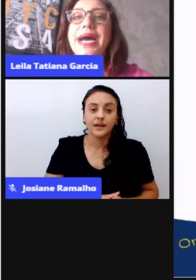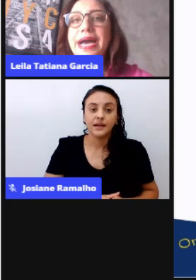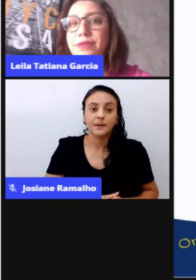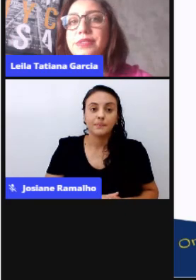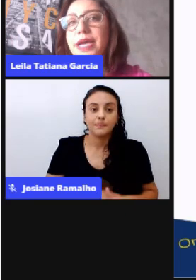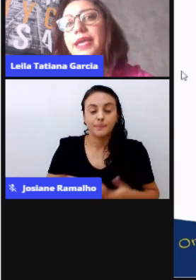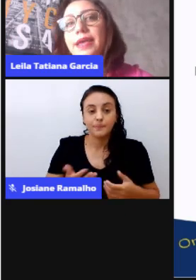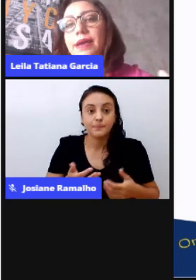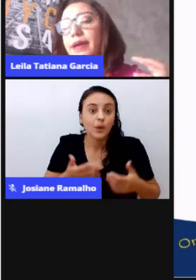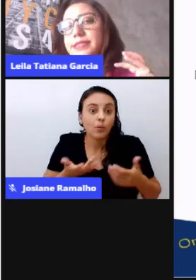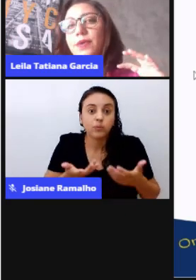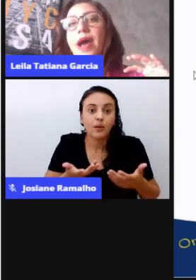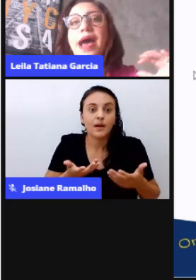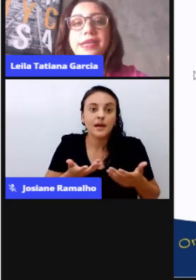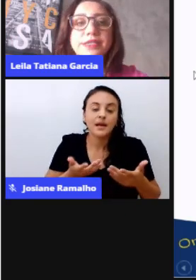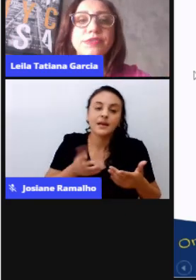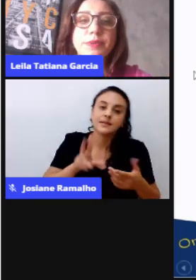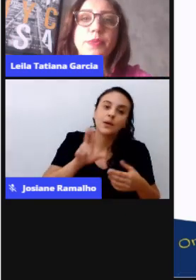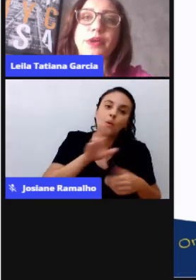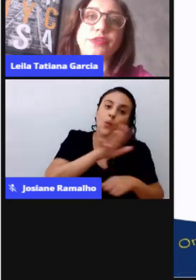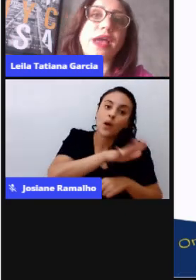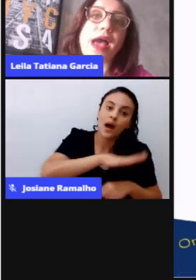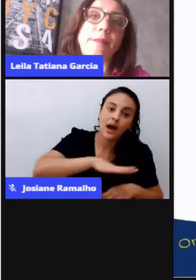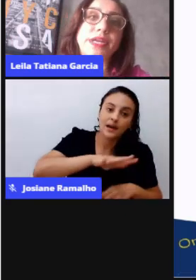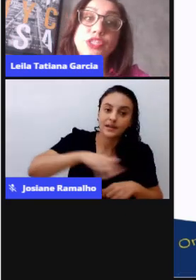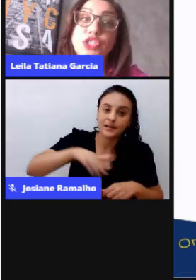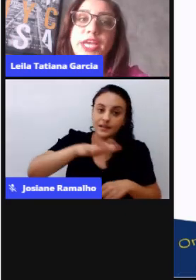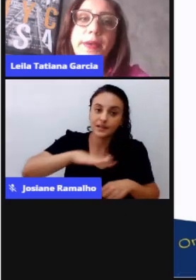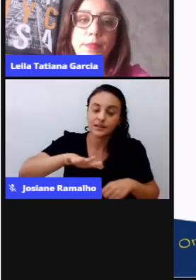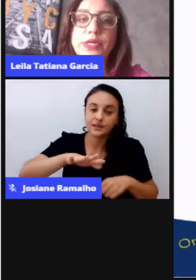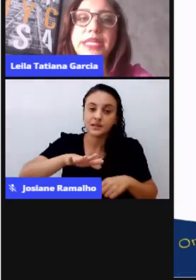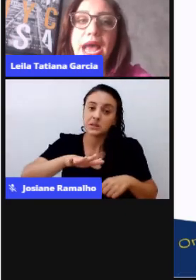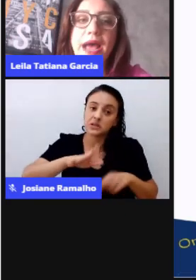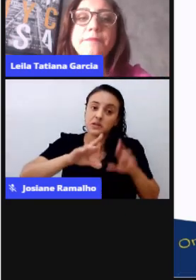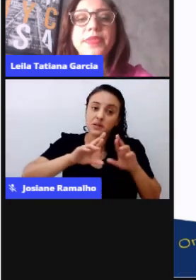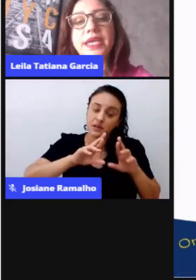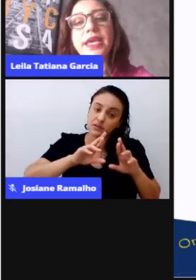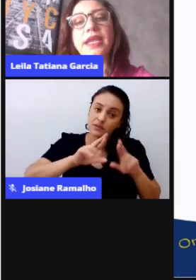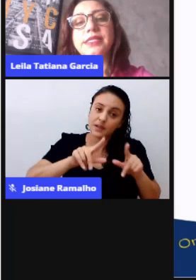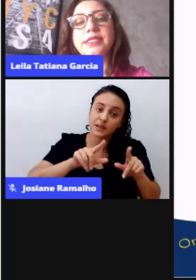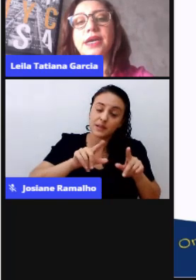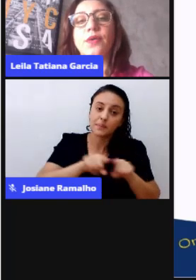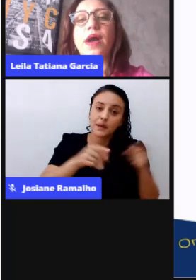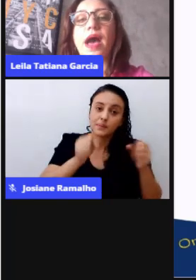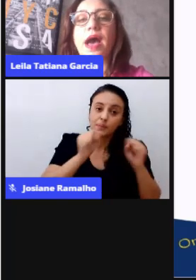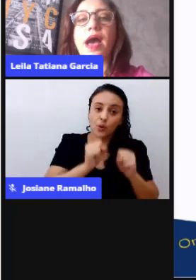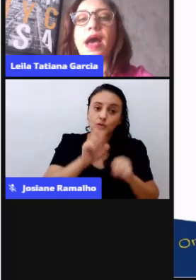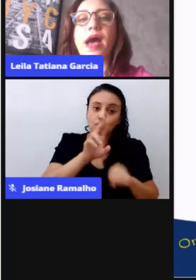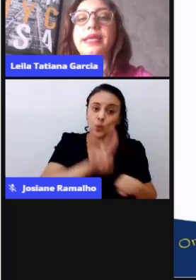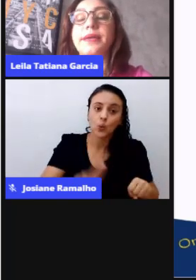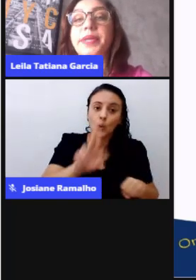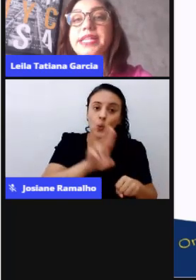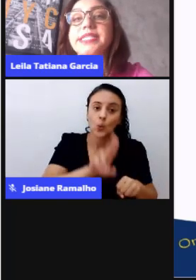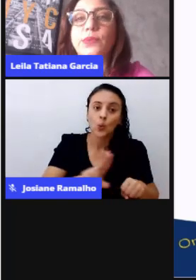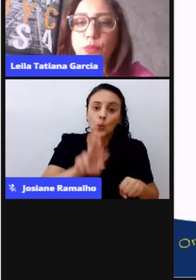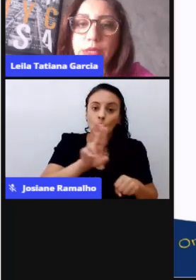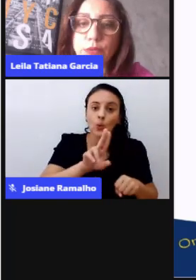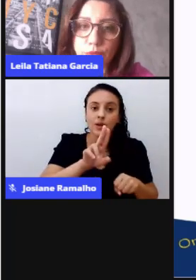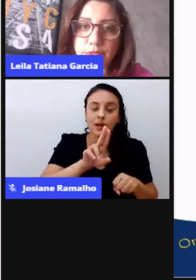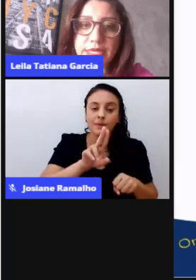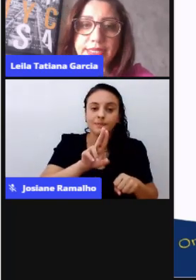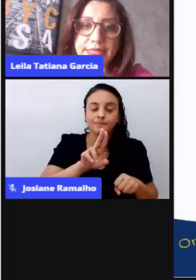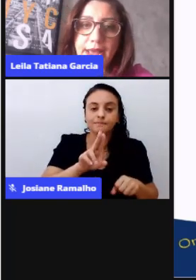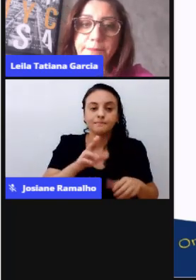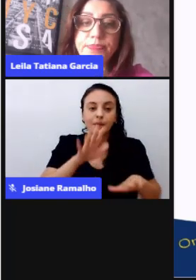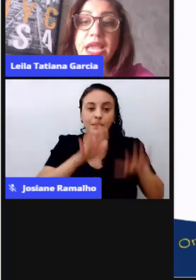são trabalhos aí, são áreas que você pode abranger, abordar em relação à interpretação